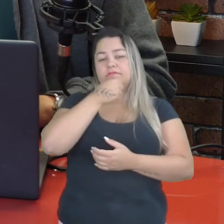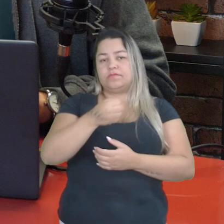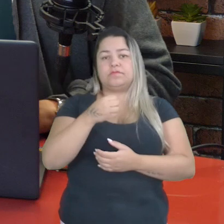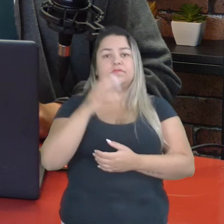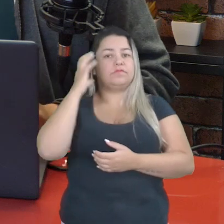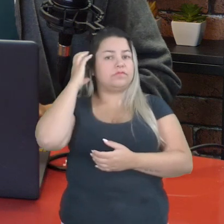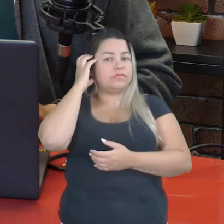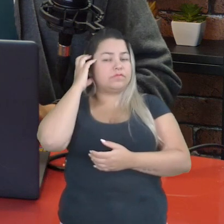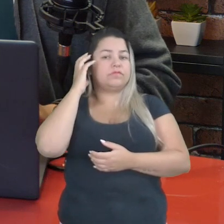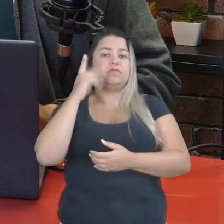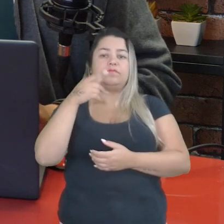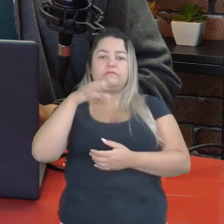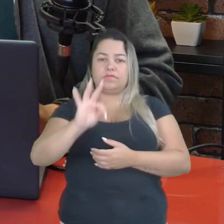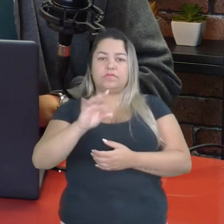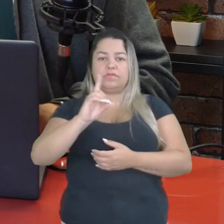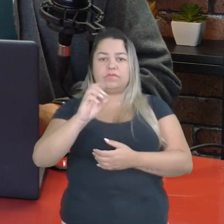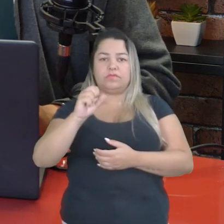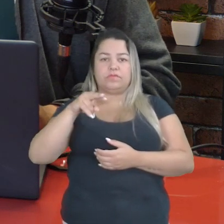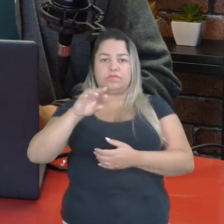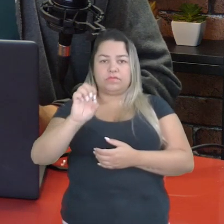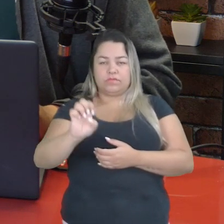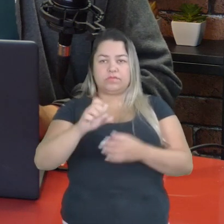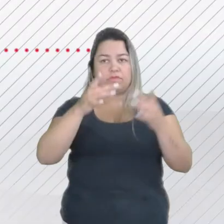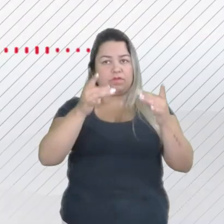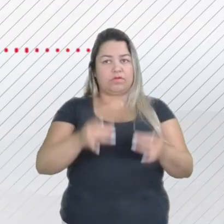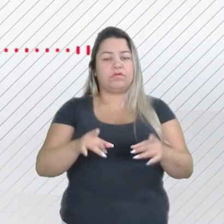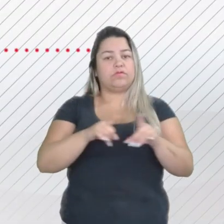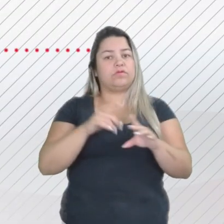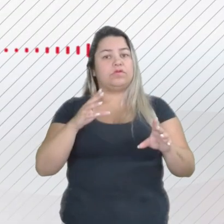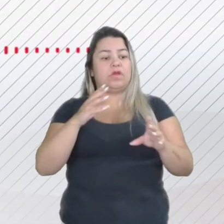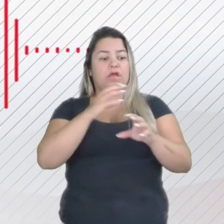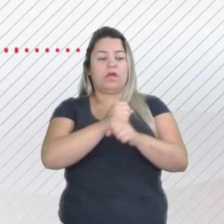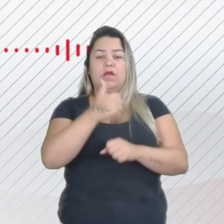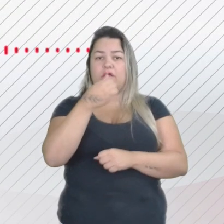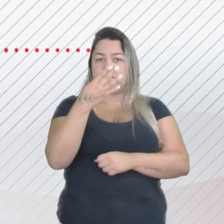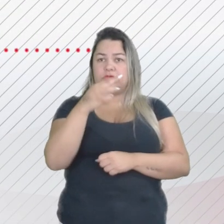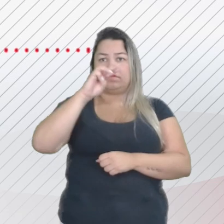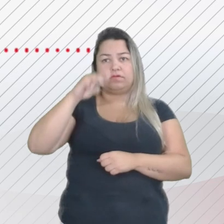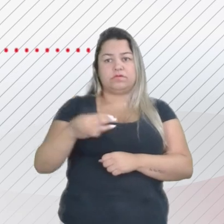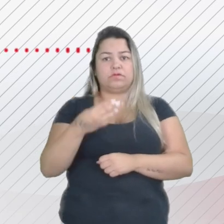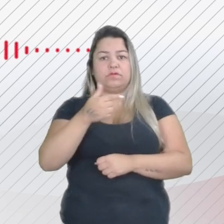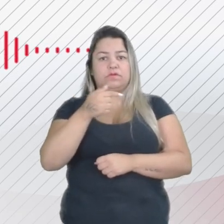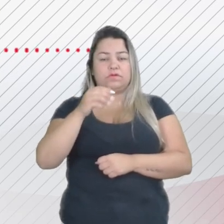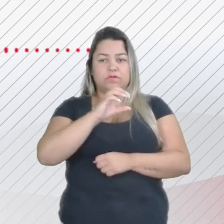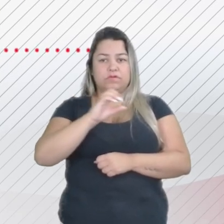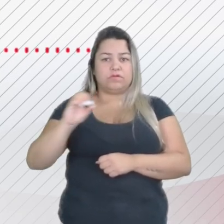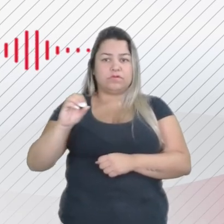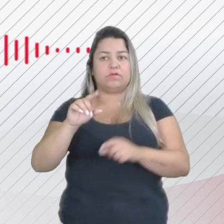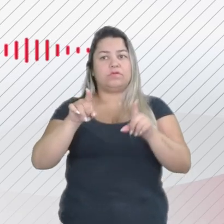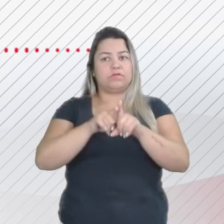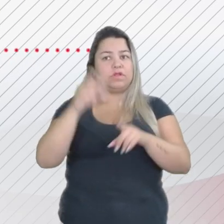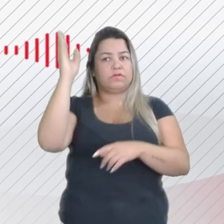A repórter da Rádio PT, Denise Coelho, traz mais detalhes. No total, 14 milhões e 700 mil